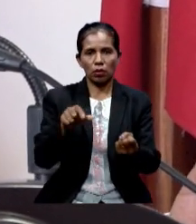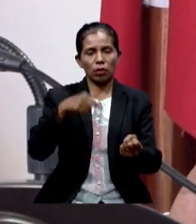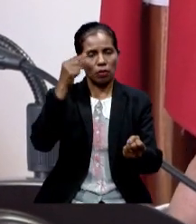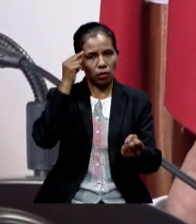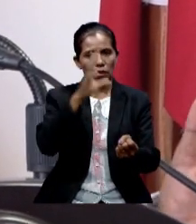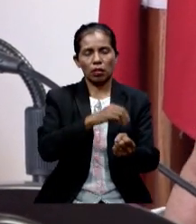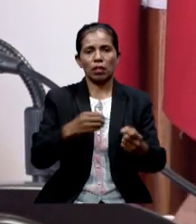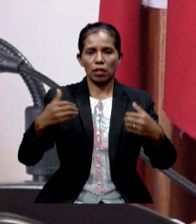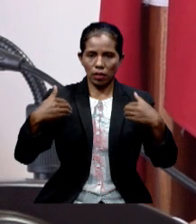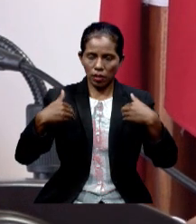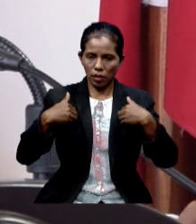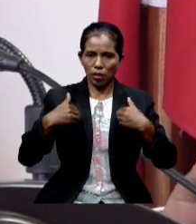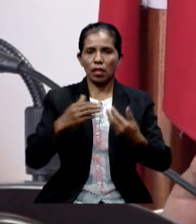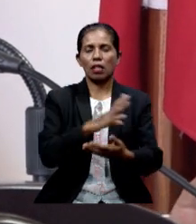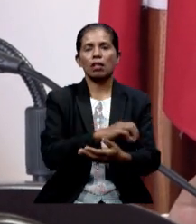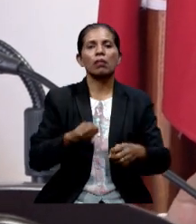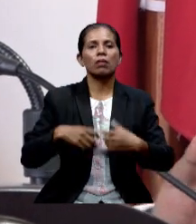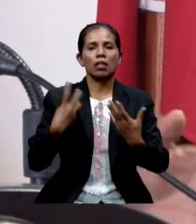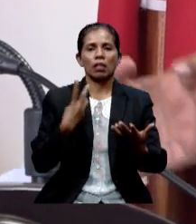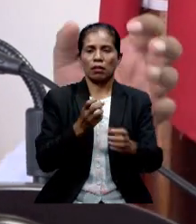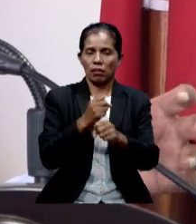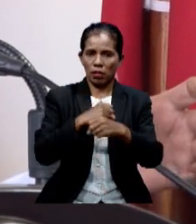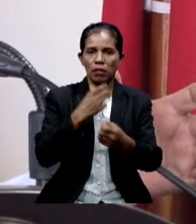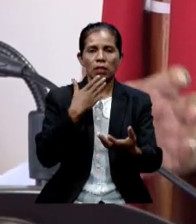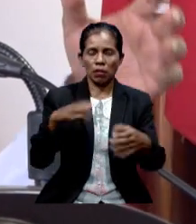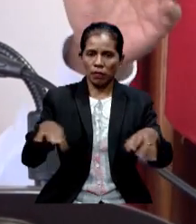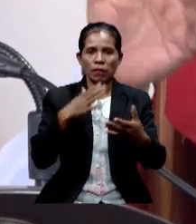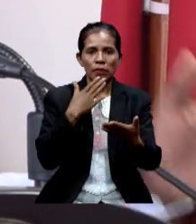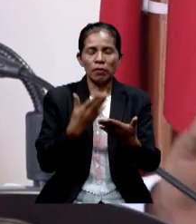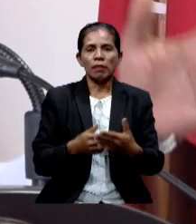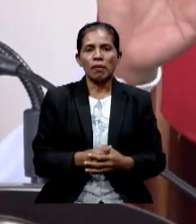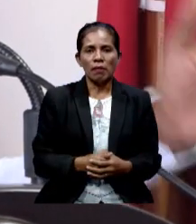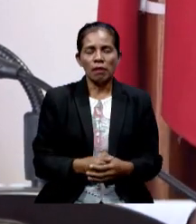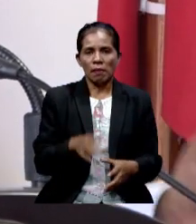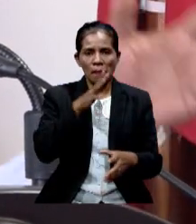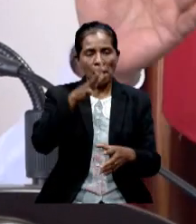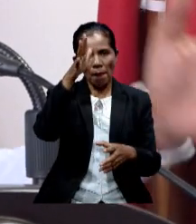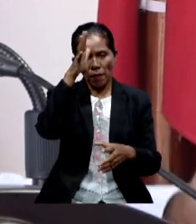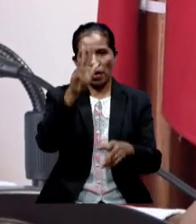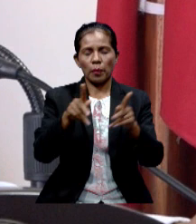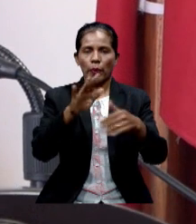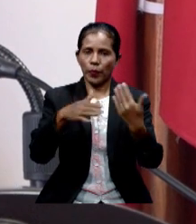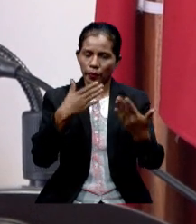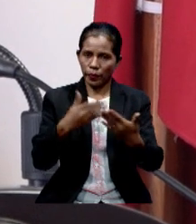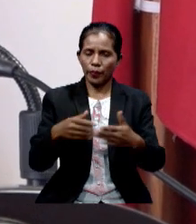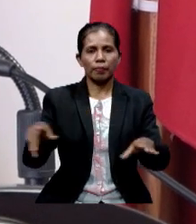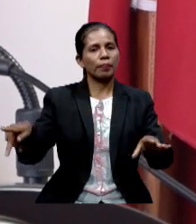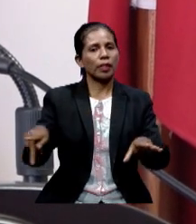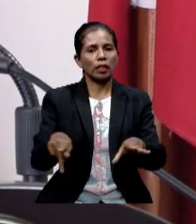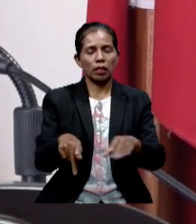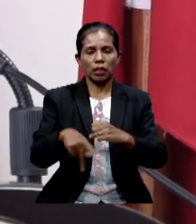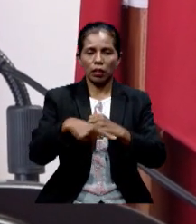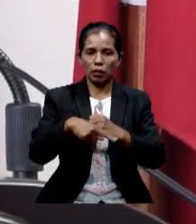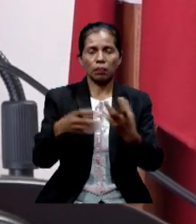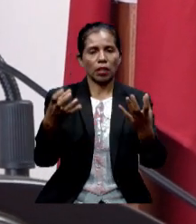que a unidos para o insama que itabel hal serviço diak mas vela os governo det inan aman povo toma partido o oin ita tenga hamutuk